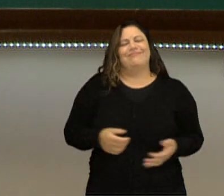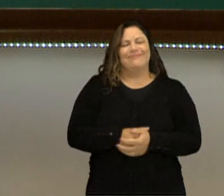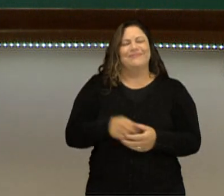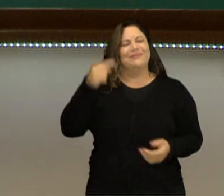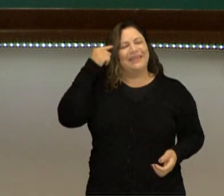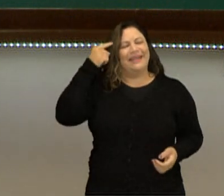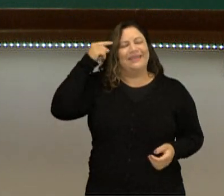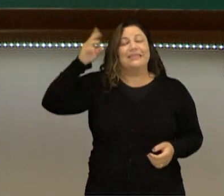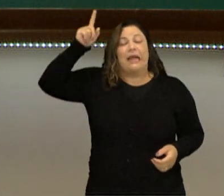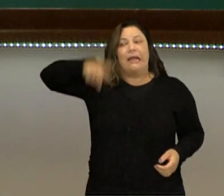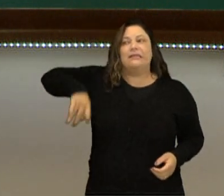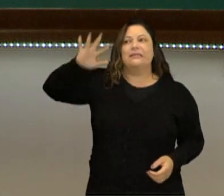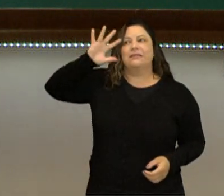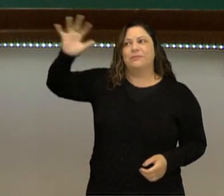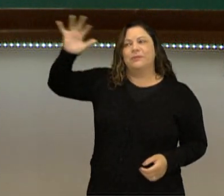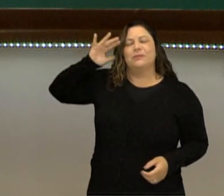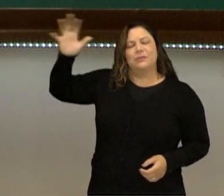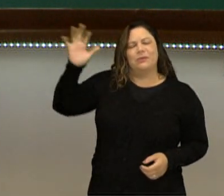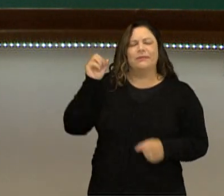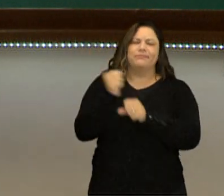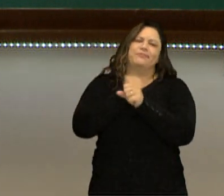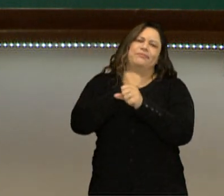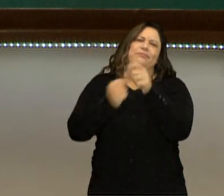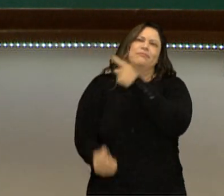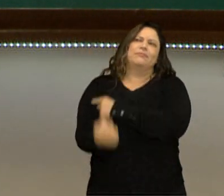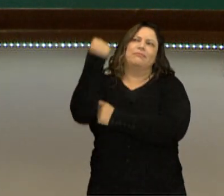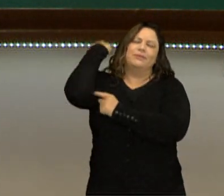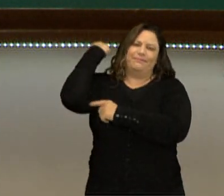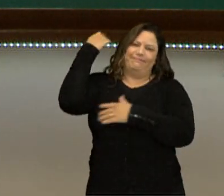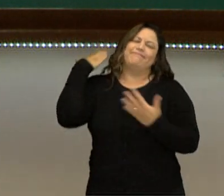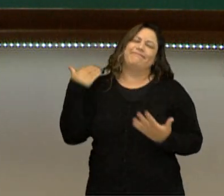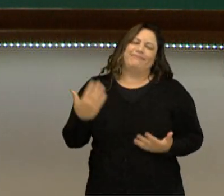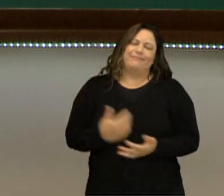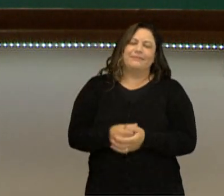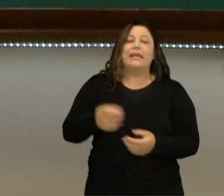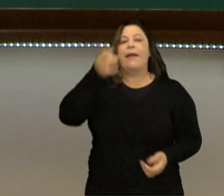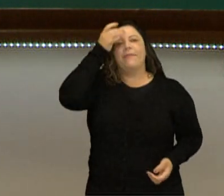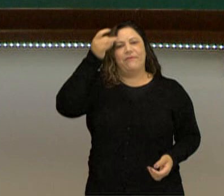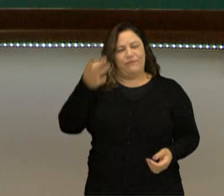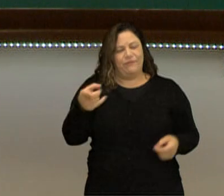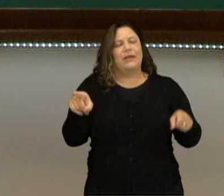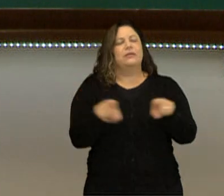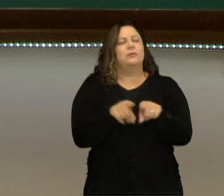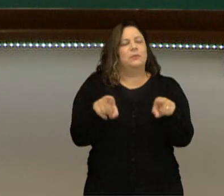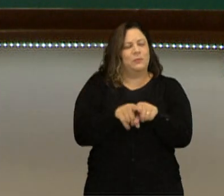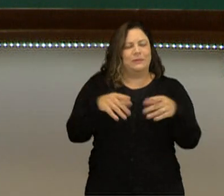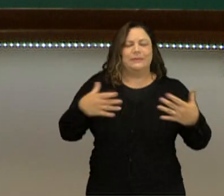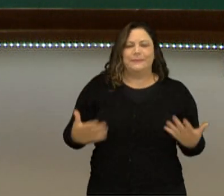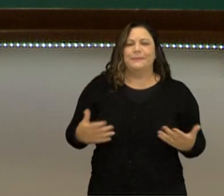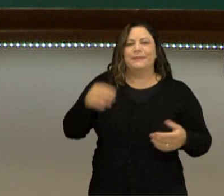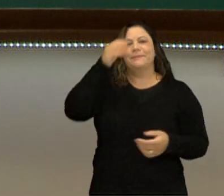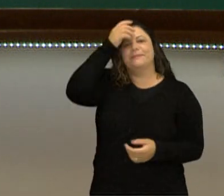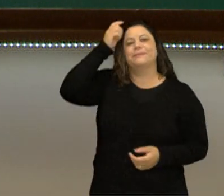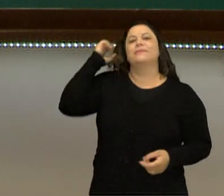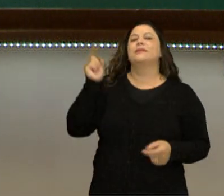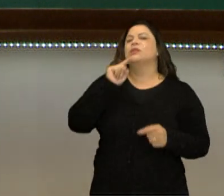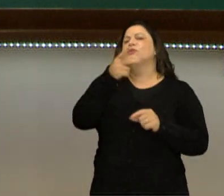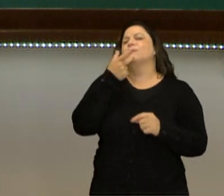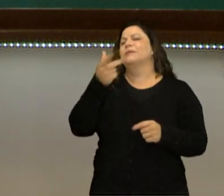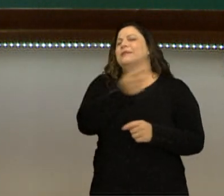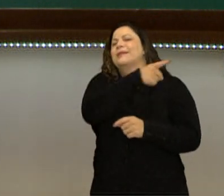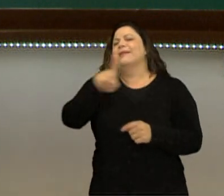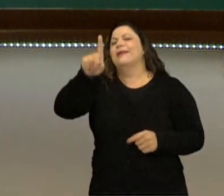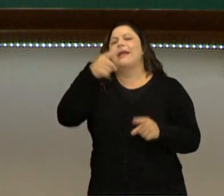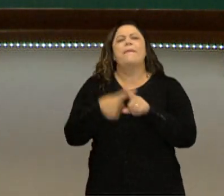Essa foi uma teoria formulada há muito tempo, mas uma teoria fácil de você derrubar. Por exemplo, por que à noite não